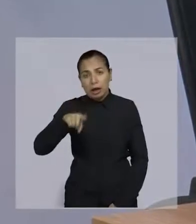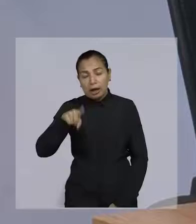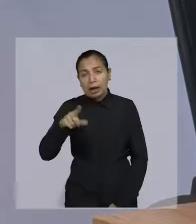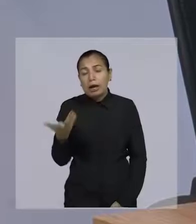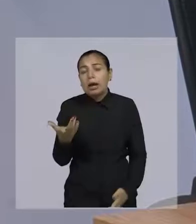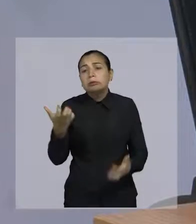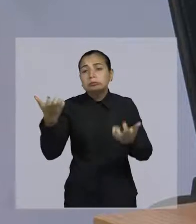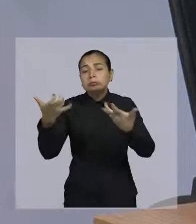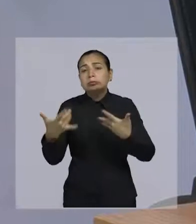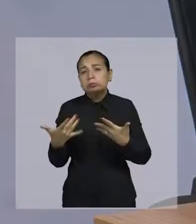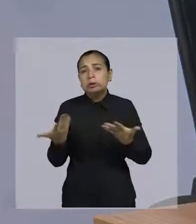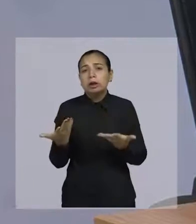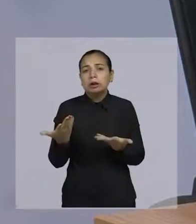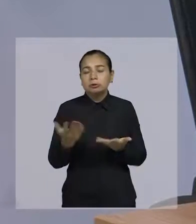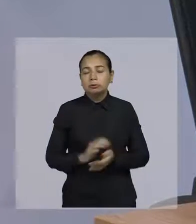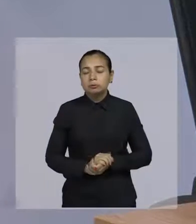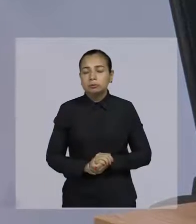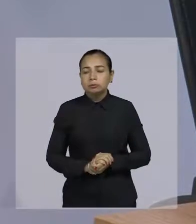tragédia?